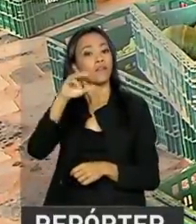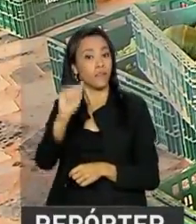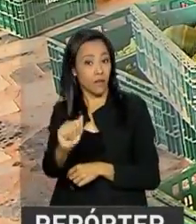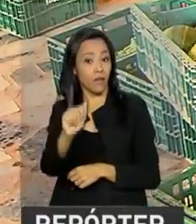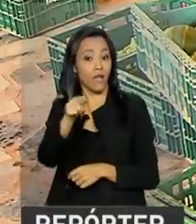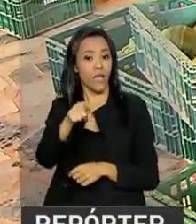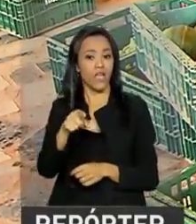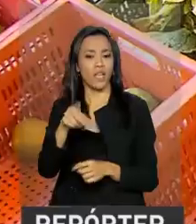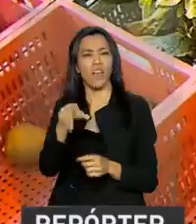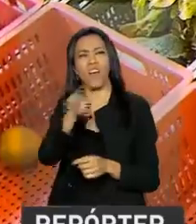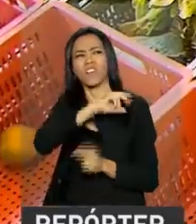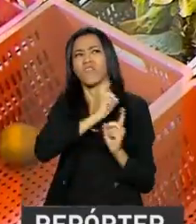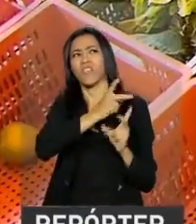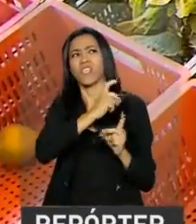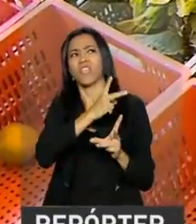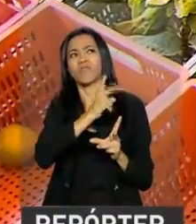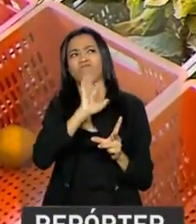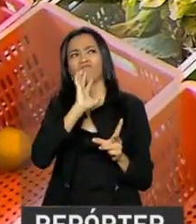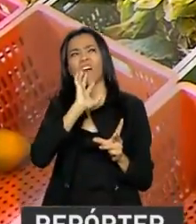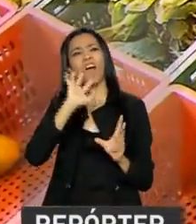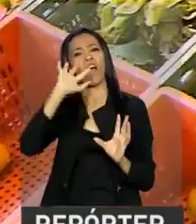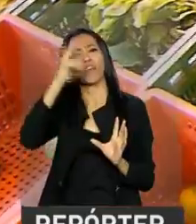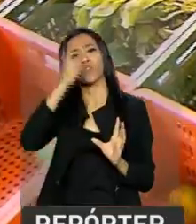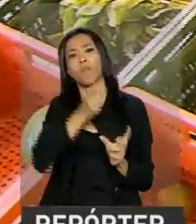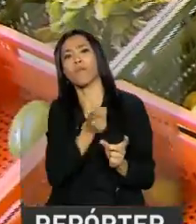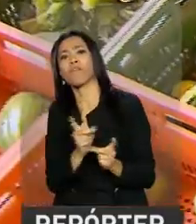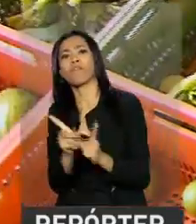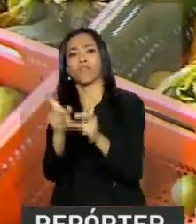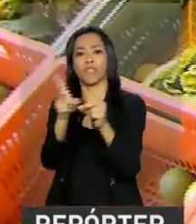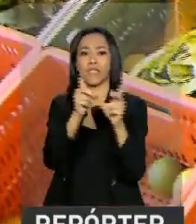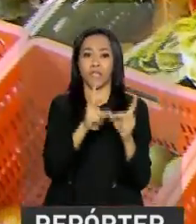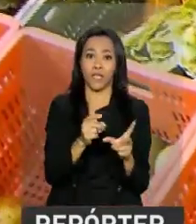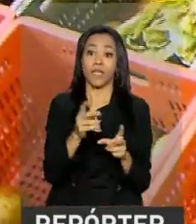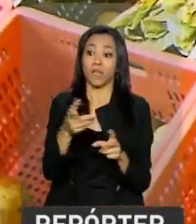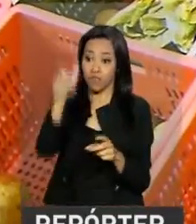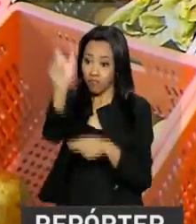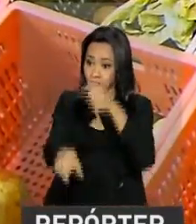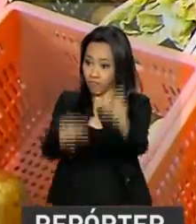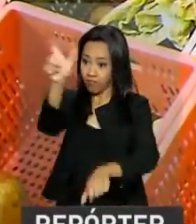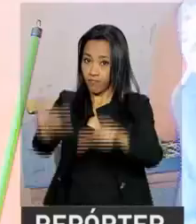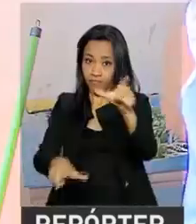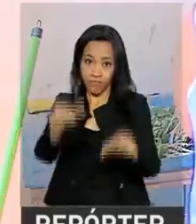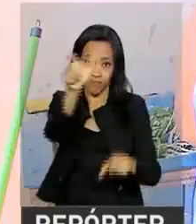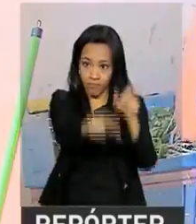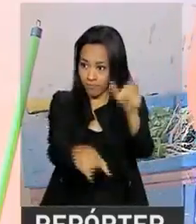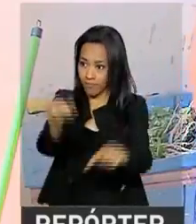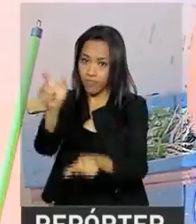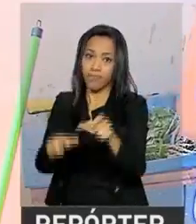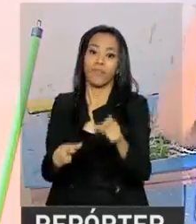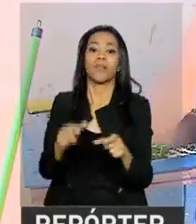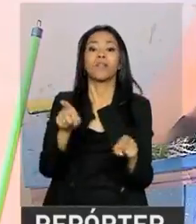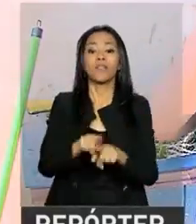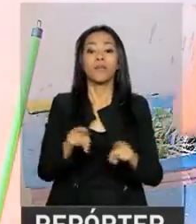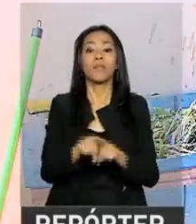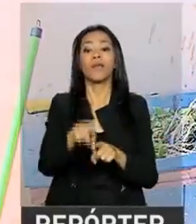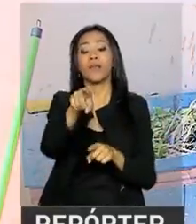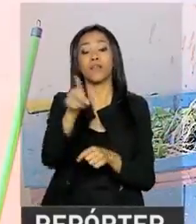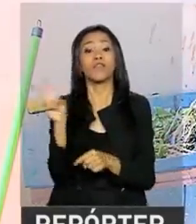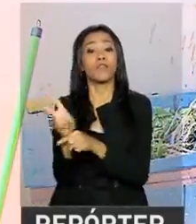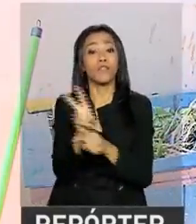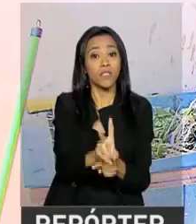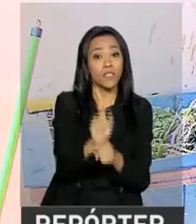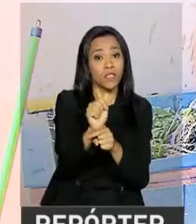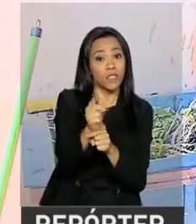para intermediários e passou a contar com a participação de consumidores para a organização e o financiamento de sua